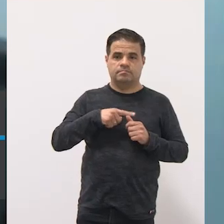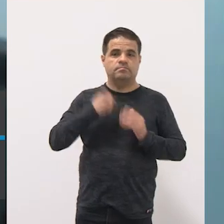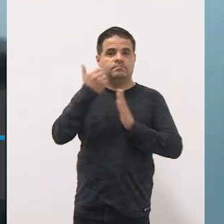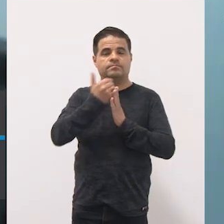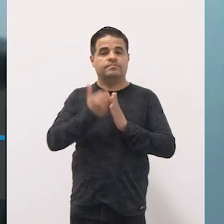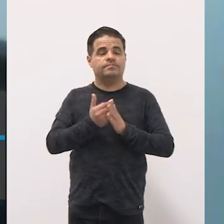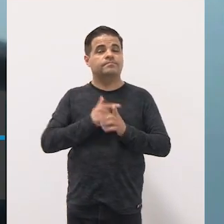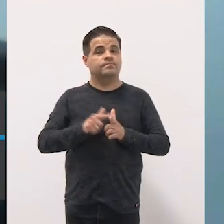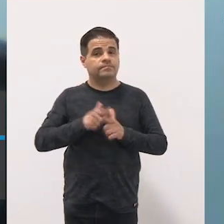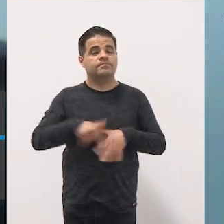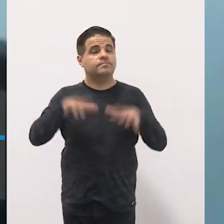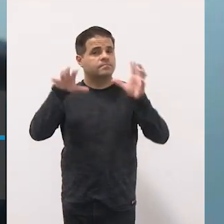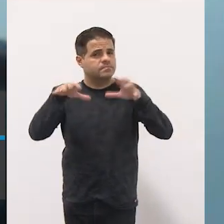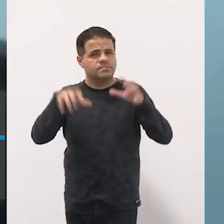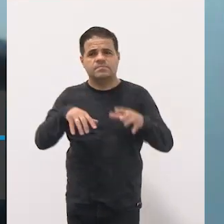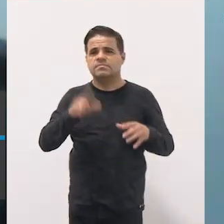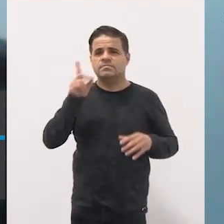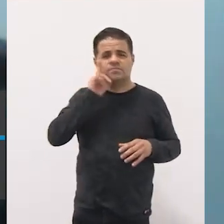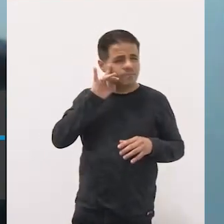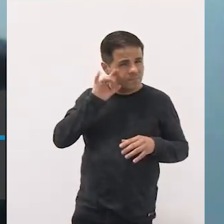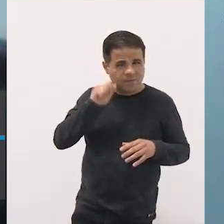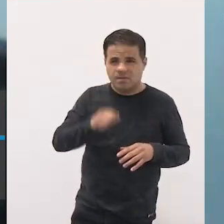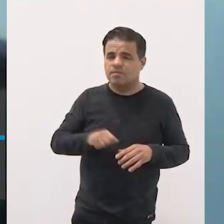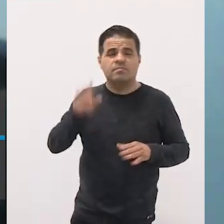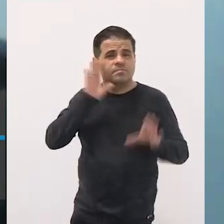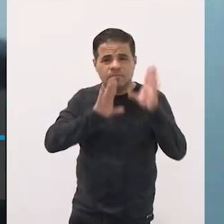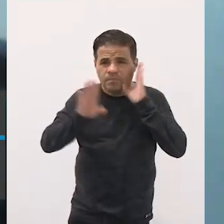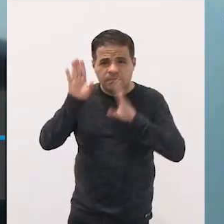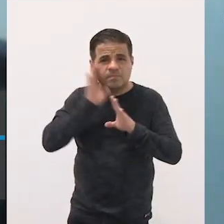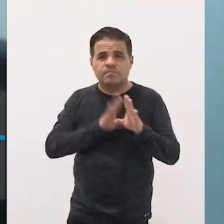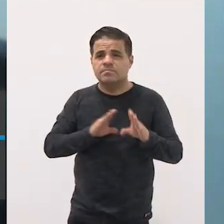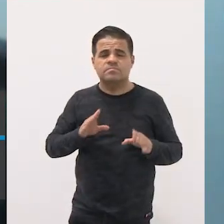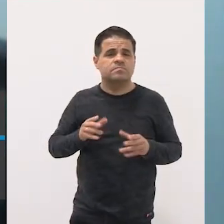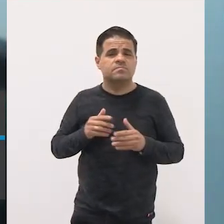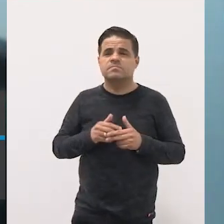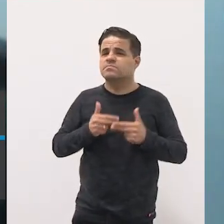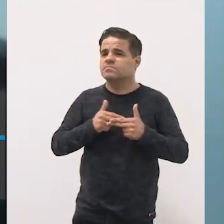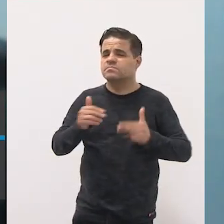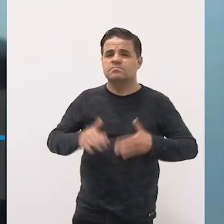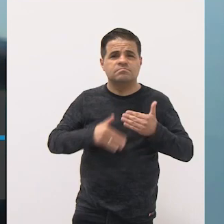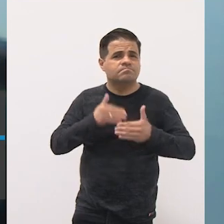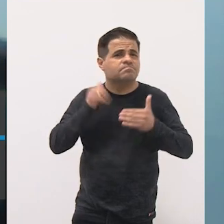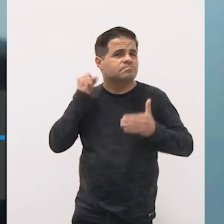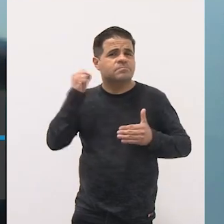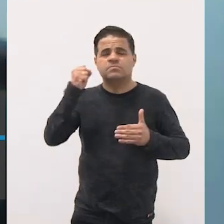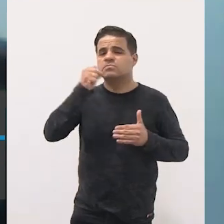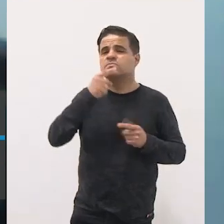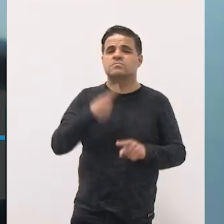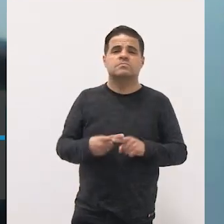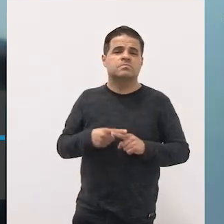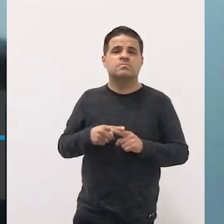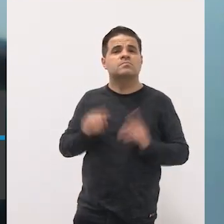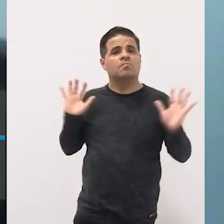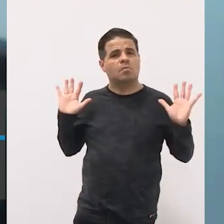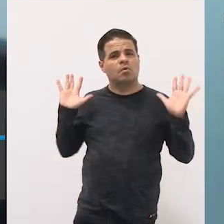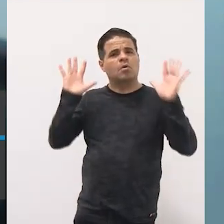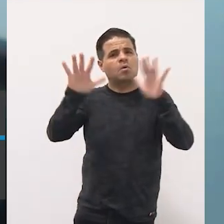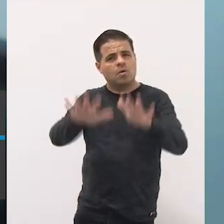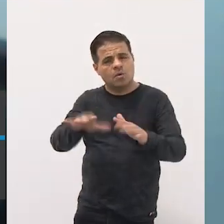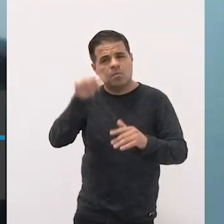de chuva, e foi um dia muito bacana, super significativo, porque foram